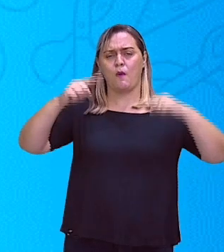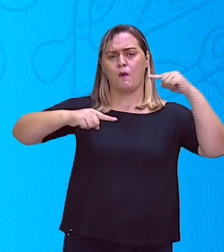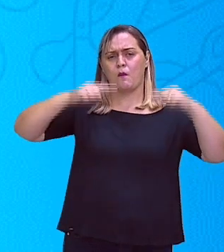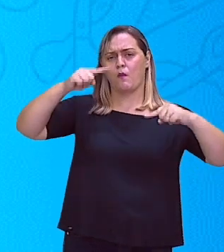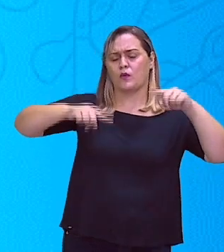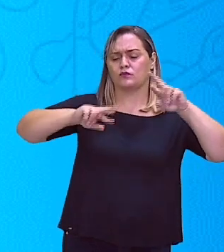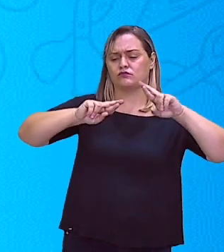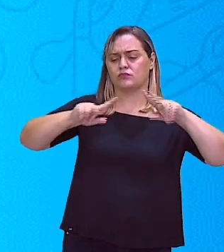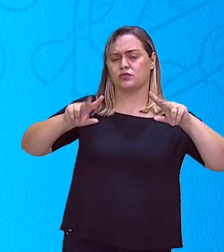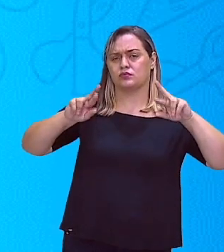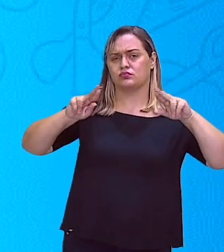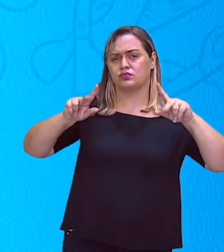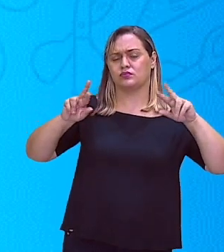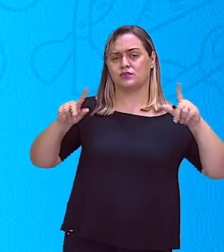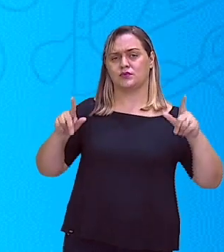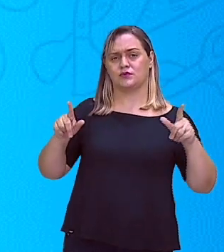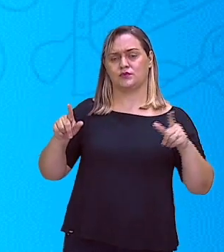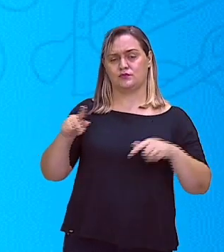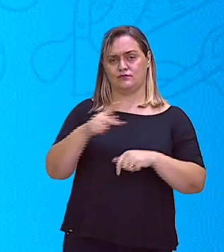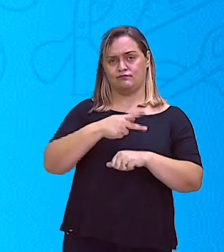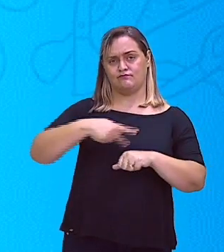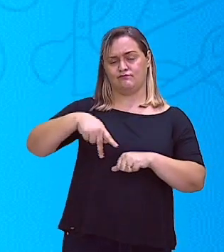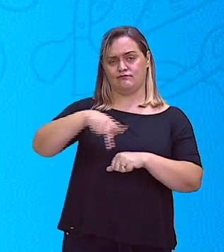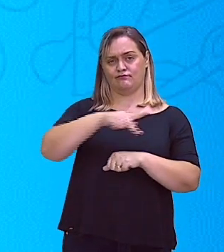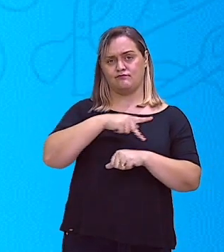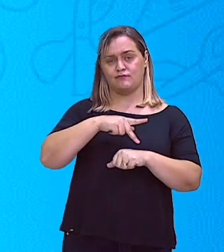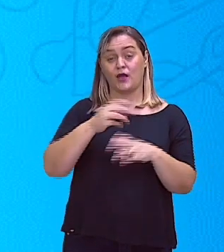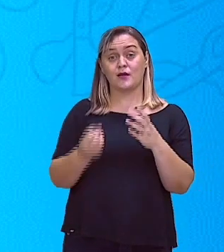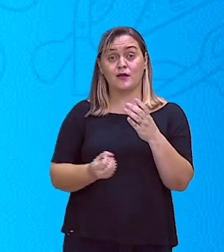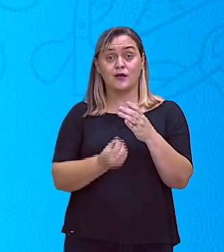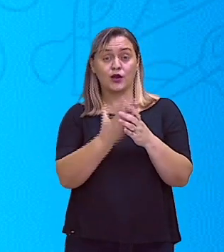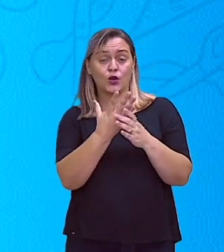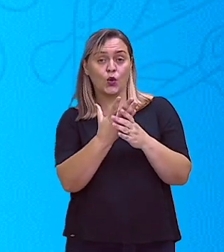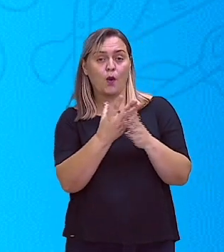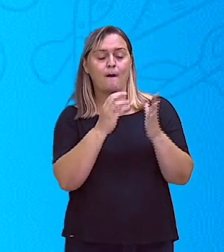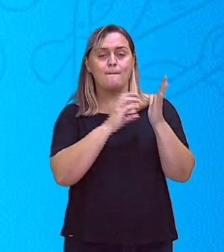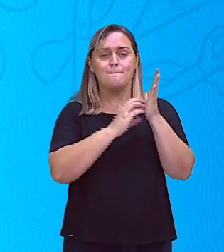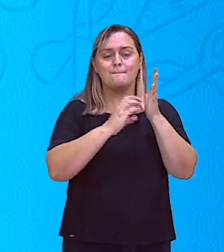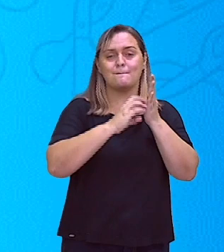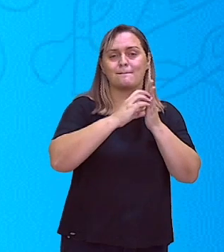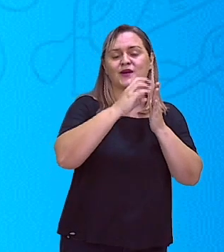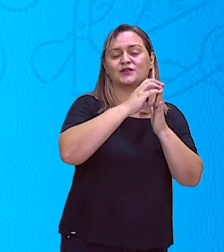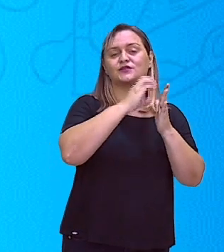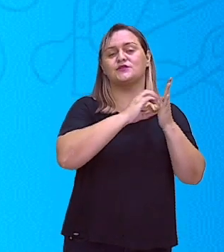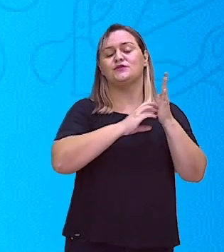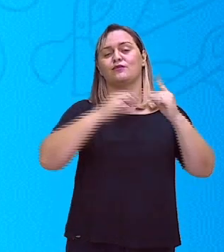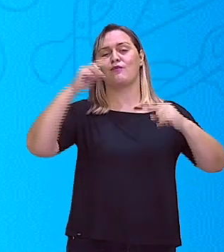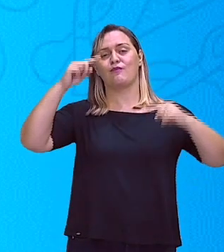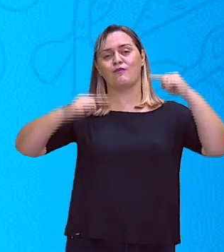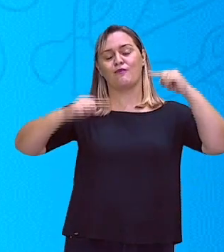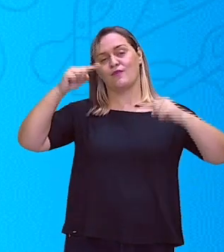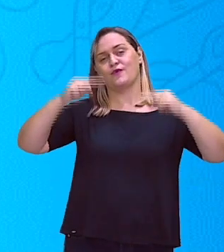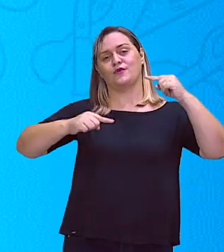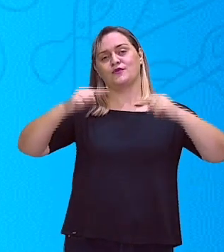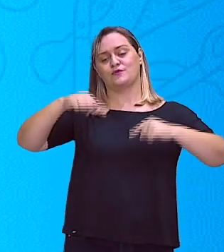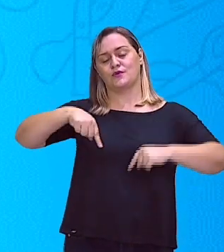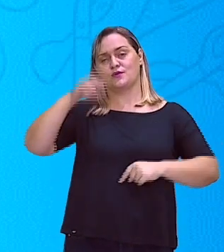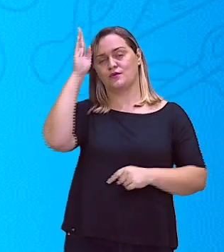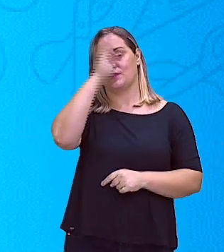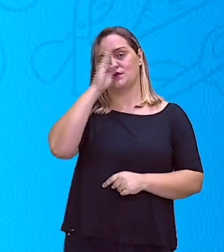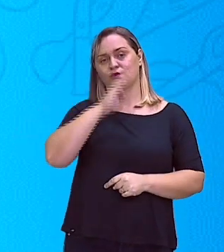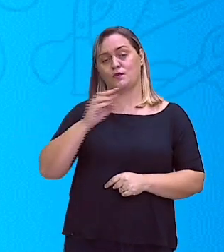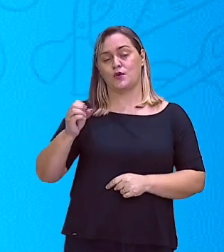permitida a fundação de partidos políticos uma eleição presidencial foi convocada